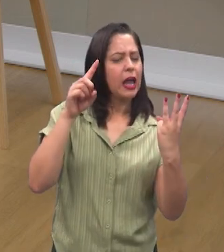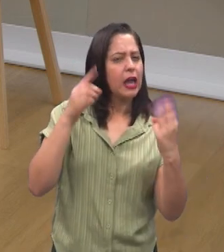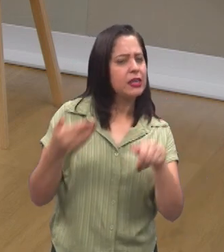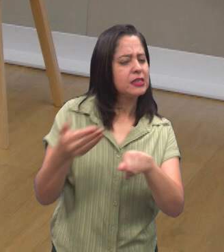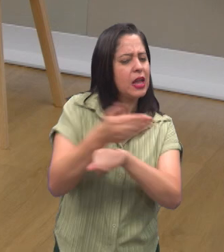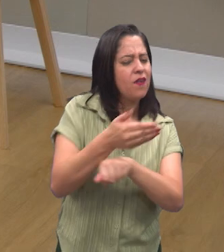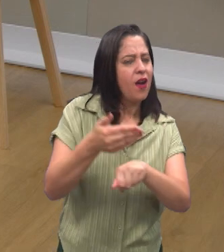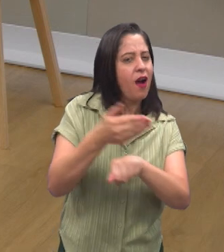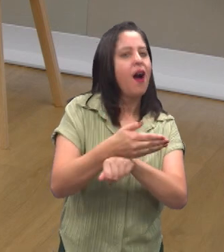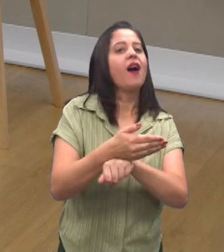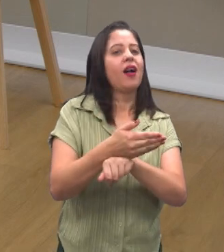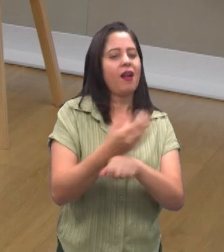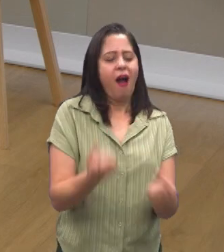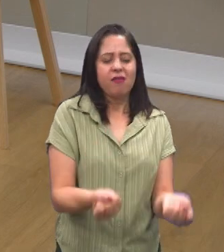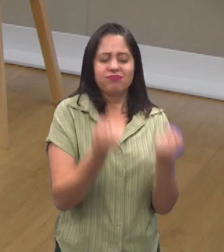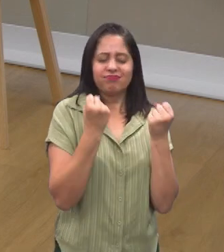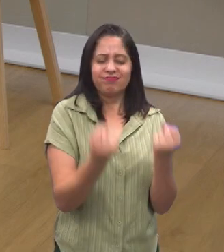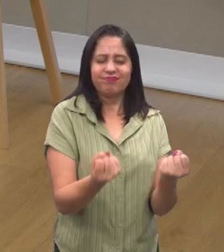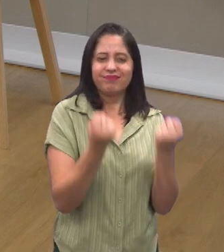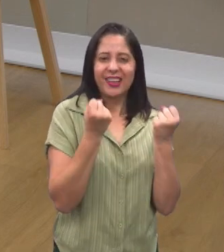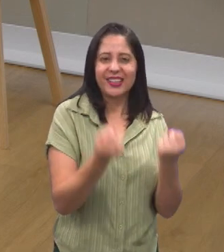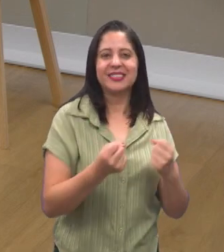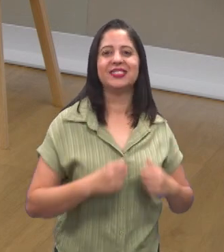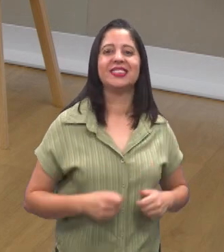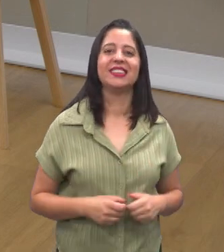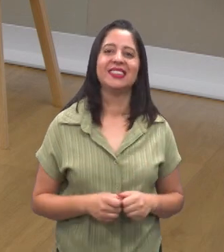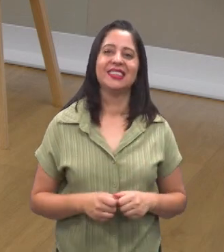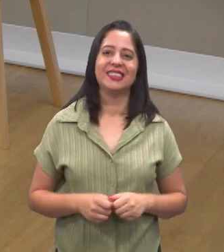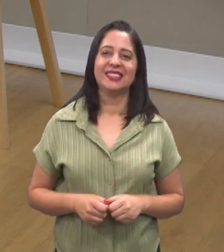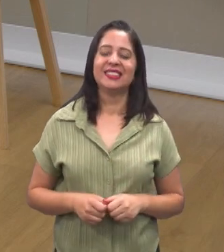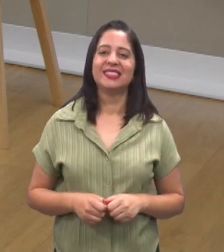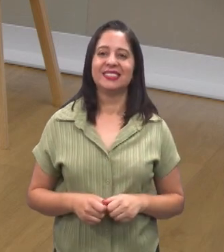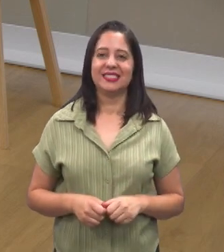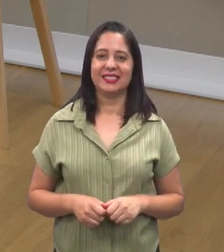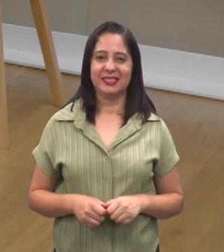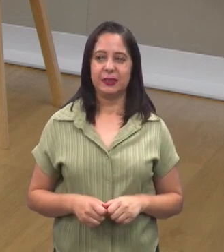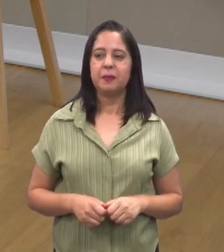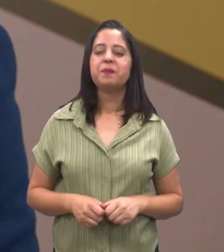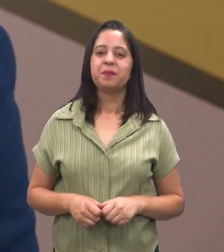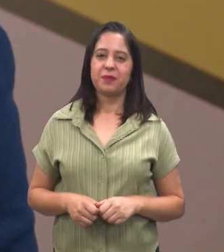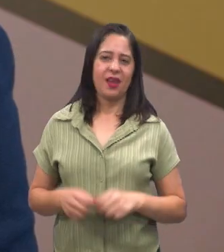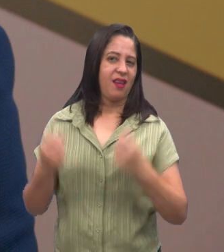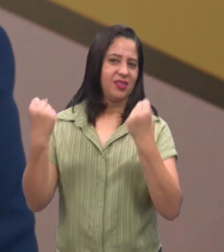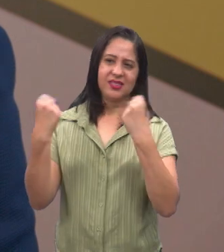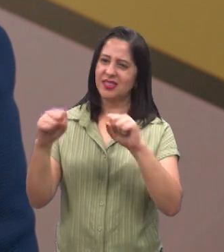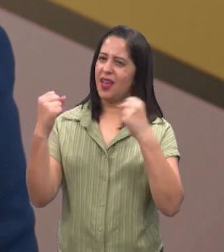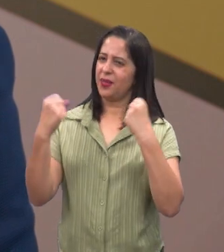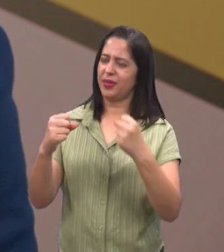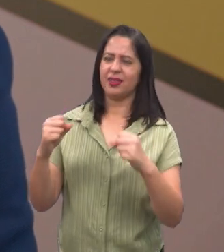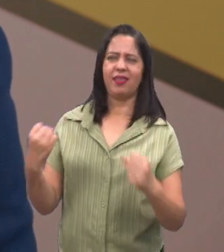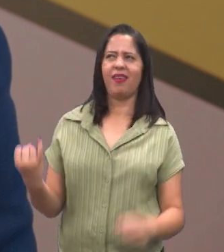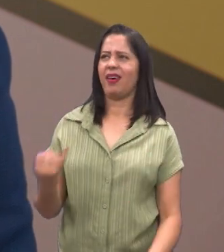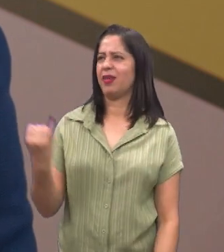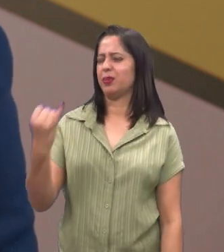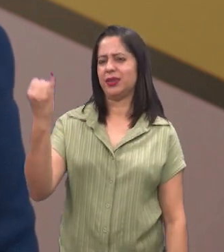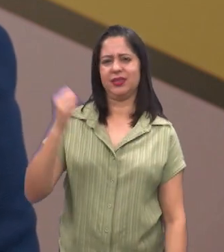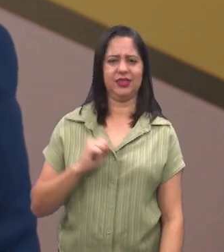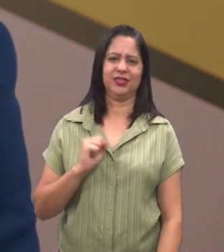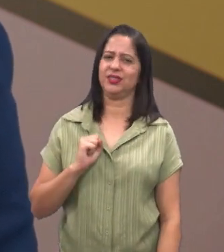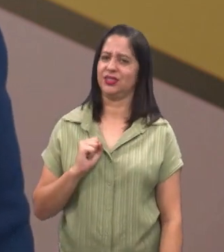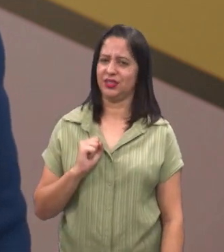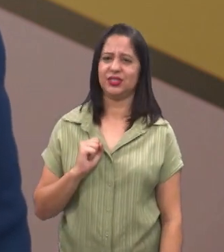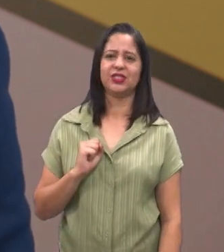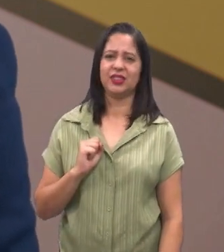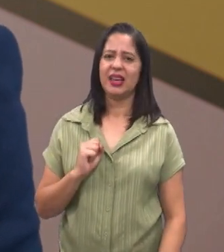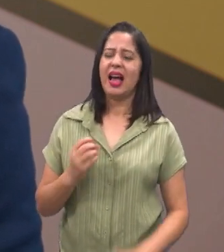ideal quando eu consigo fazer os 5, mas pelo menos 3 eu tô tentando manter. Sim, sim. A atividade física é fundamental, um dos grandes pilares, né, da saúde e